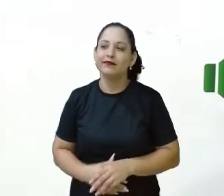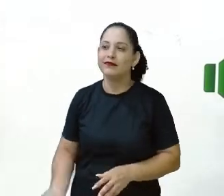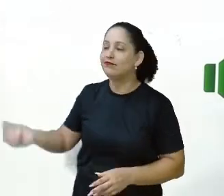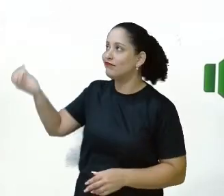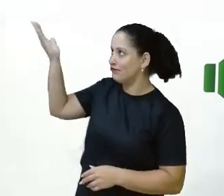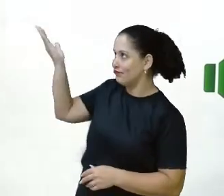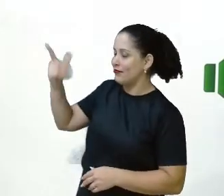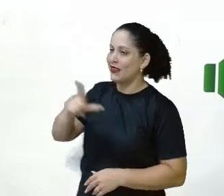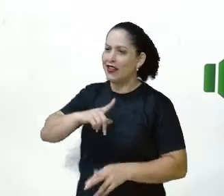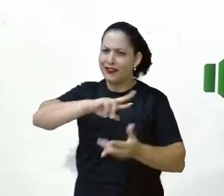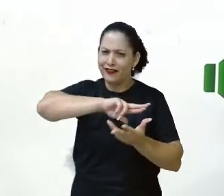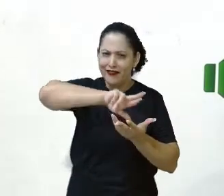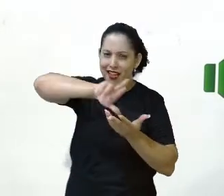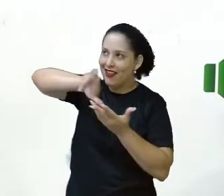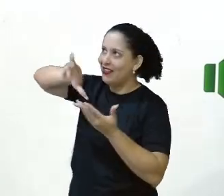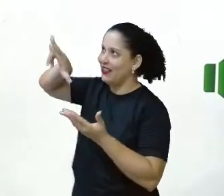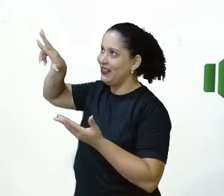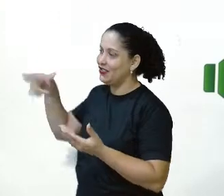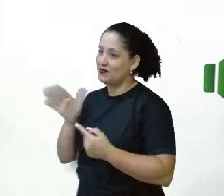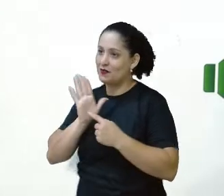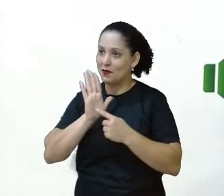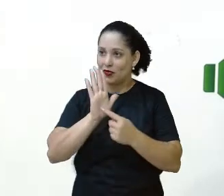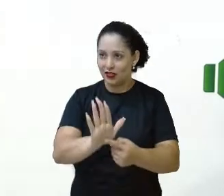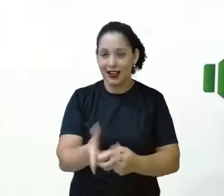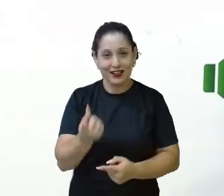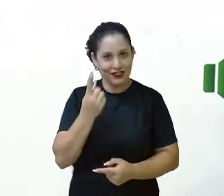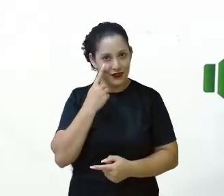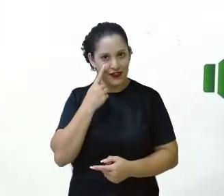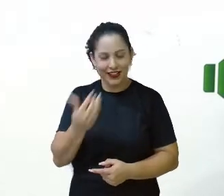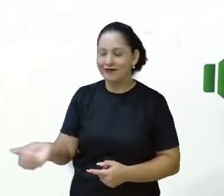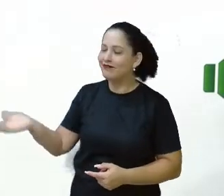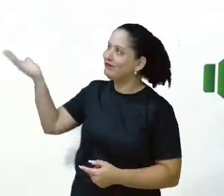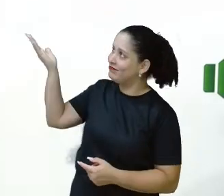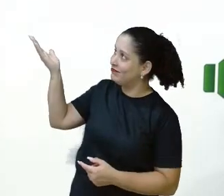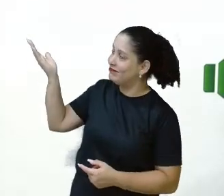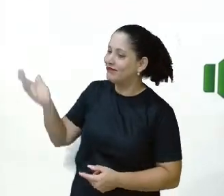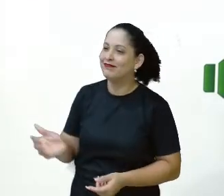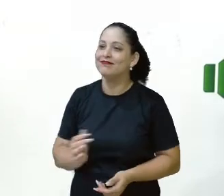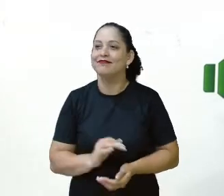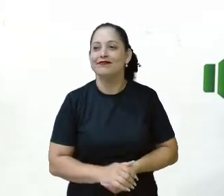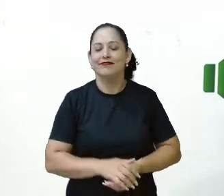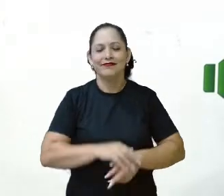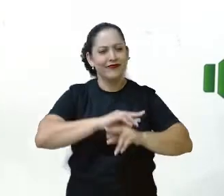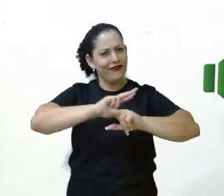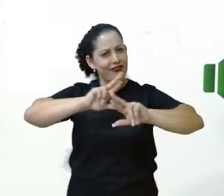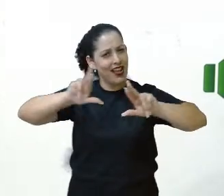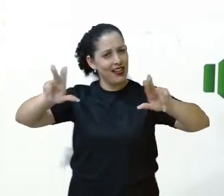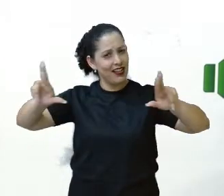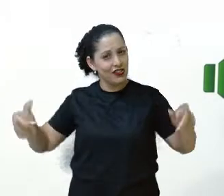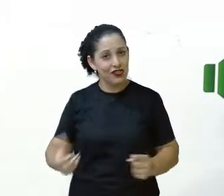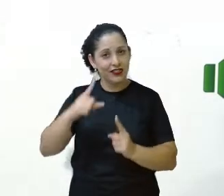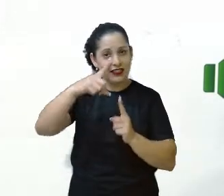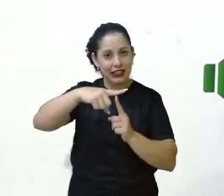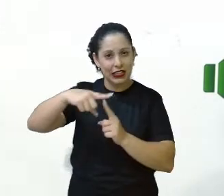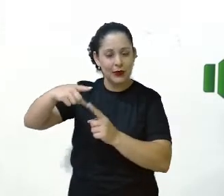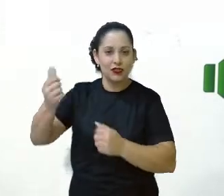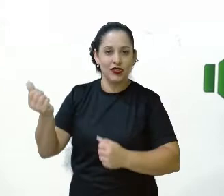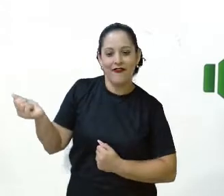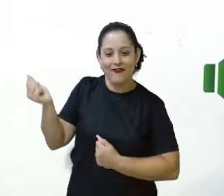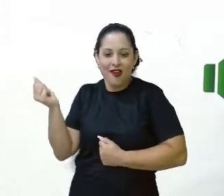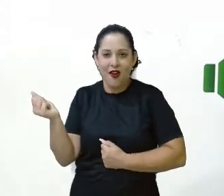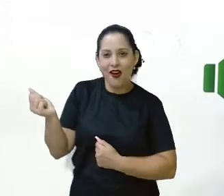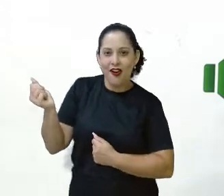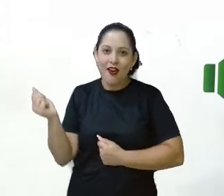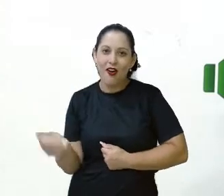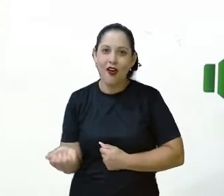alguns gêneros para a gente estar passando aí, vocês estão vendo aí passando vários gêneros, né? Tem o forró,